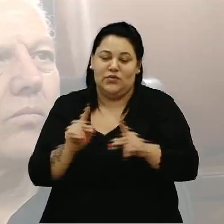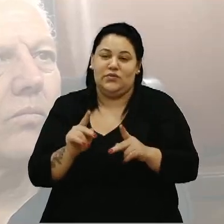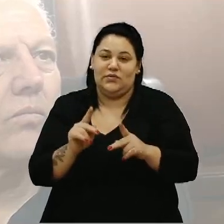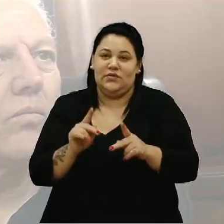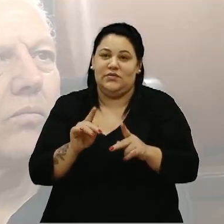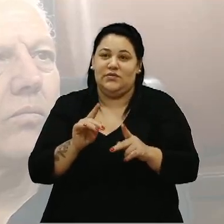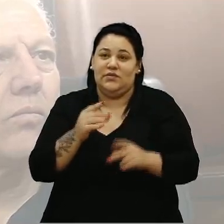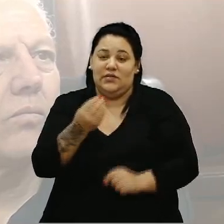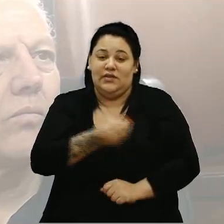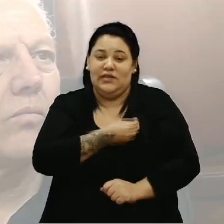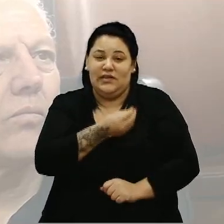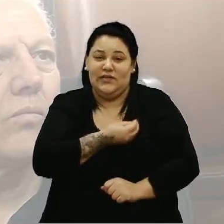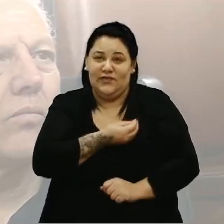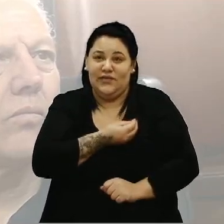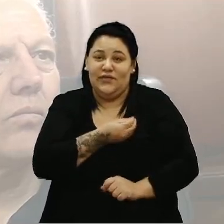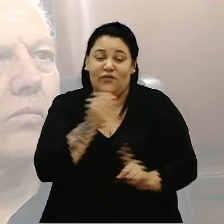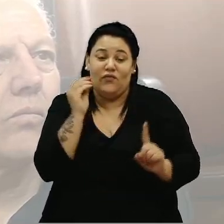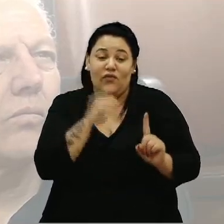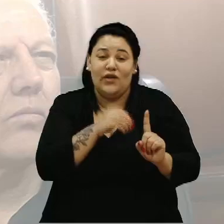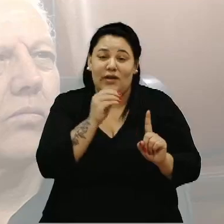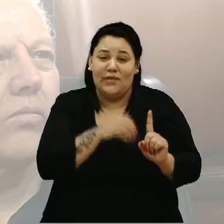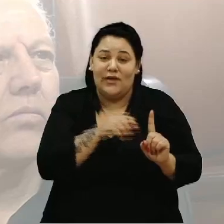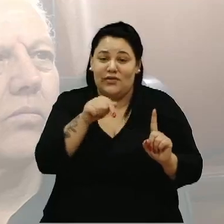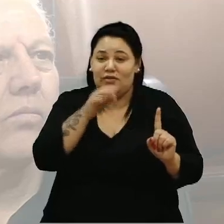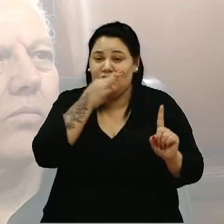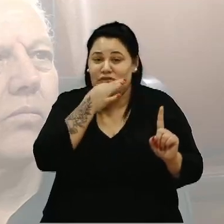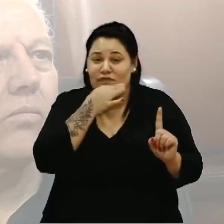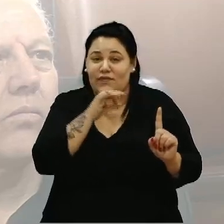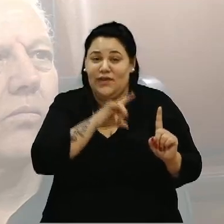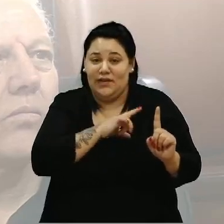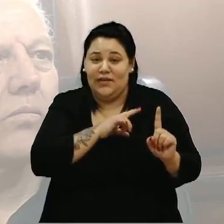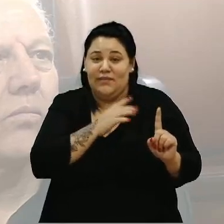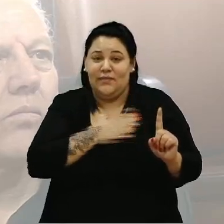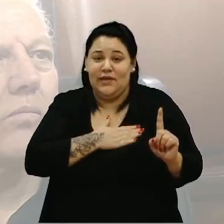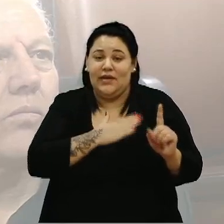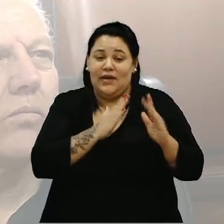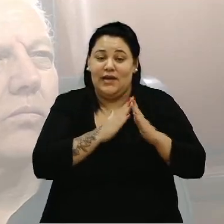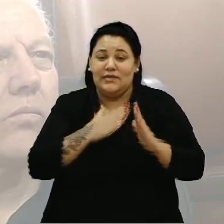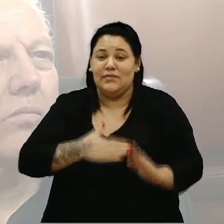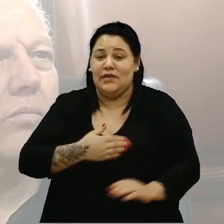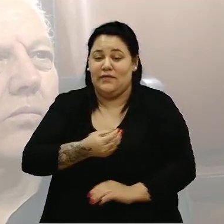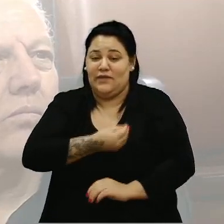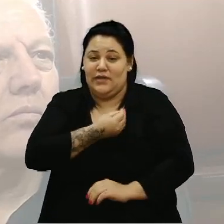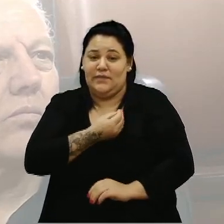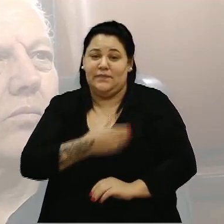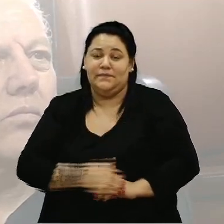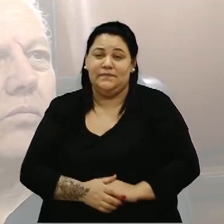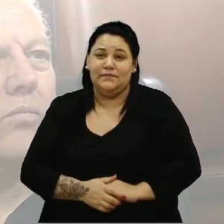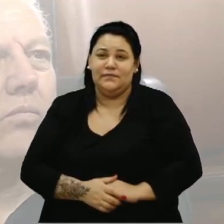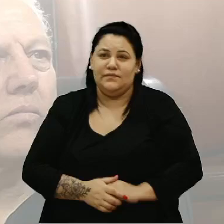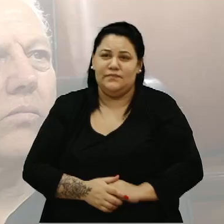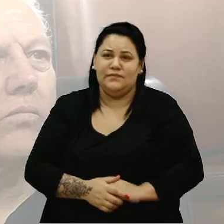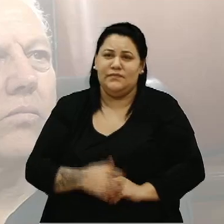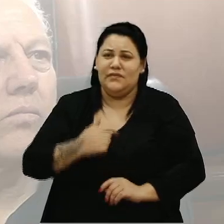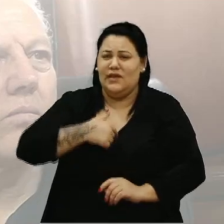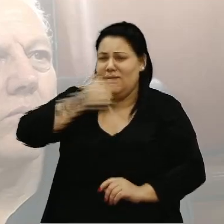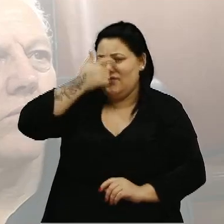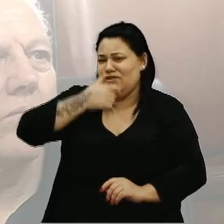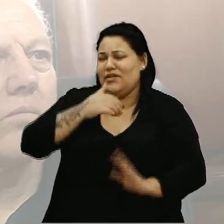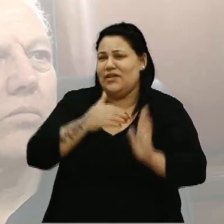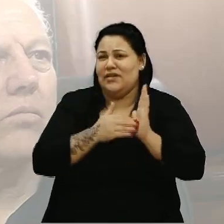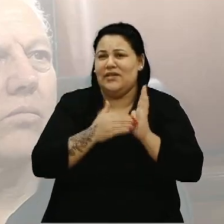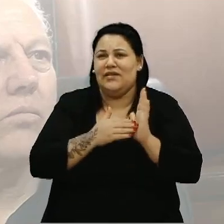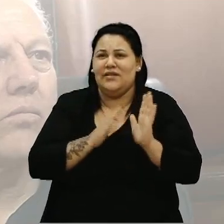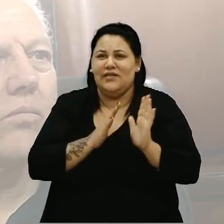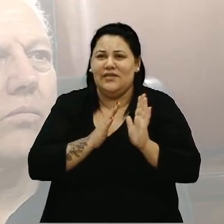vivem em vulnerabilidade em Caxias do Sul terão Minha Casa, Minha Vida. Eu achei que era até... Eu estou falando